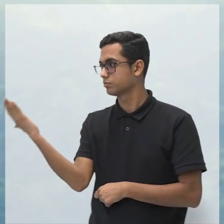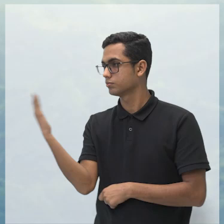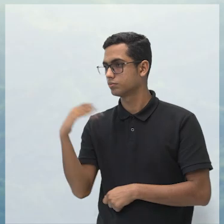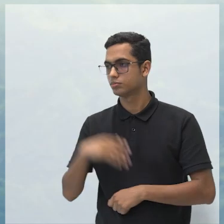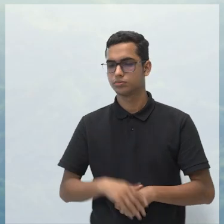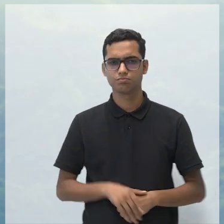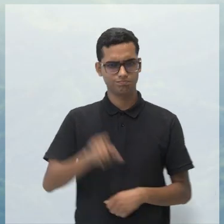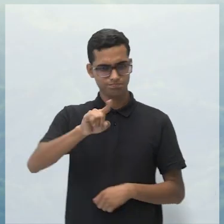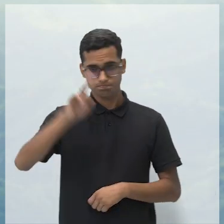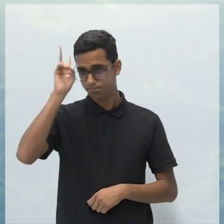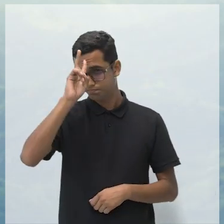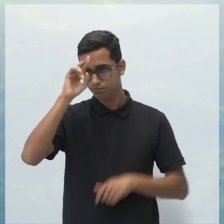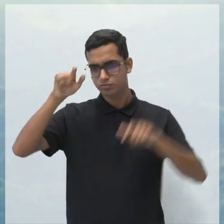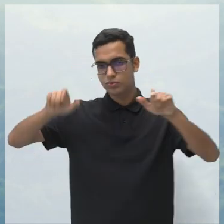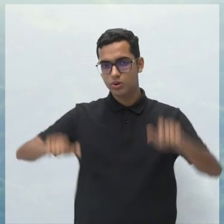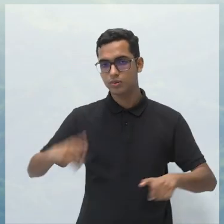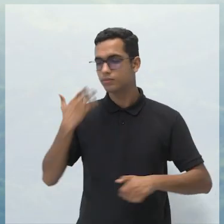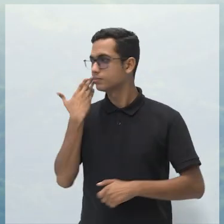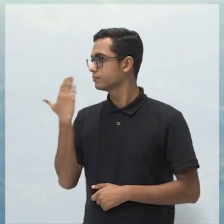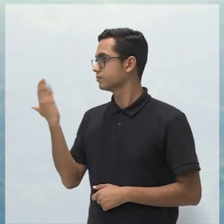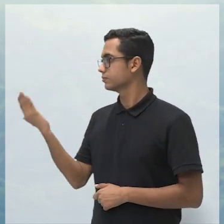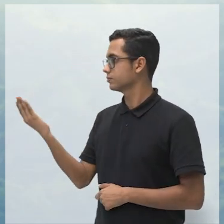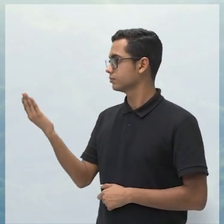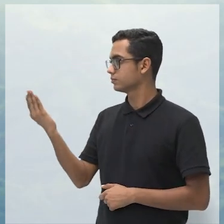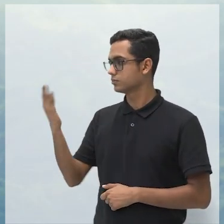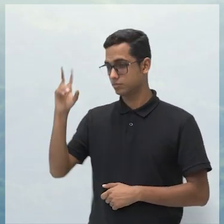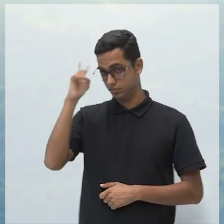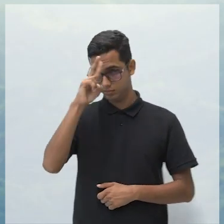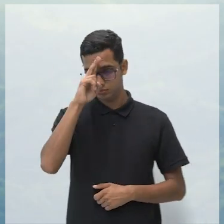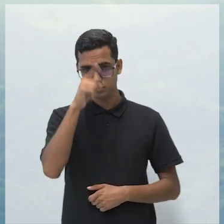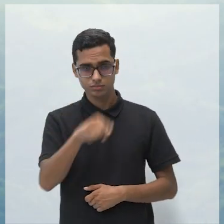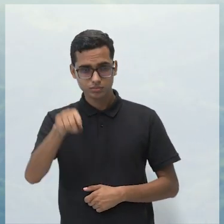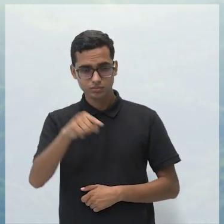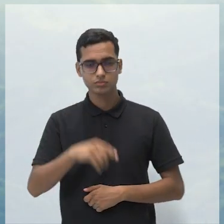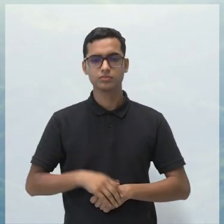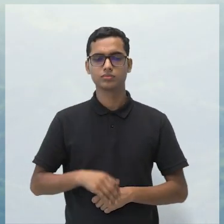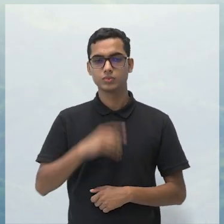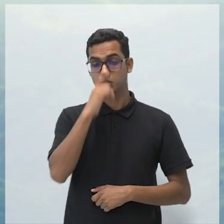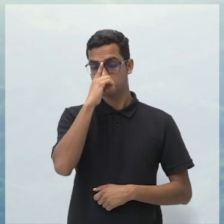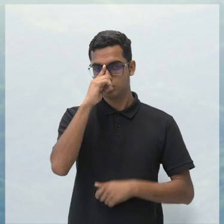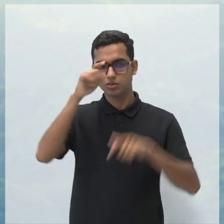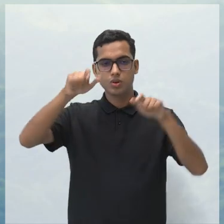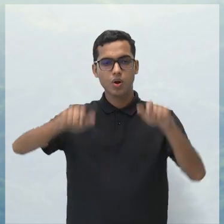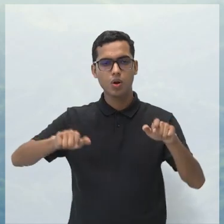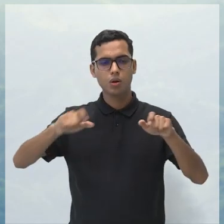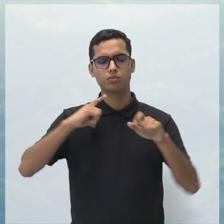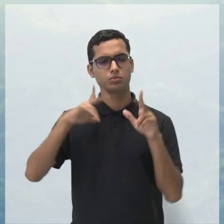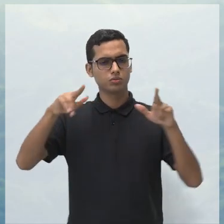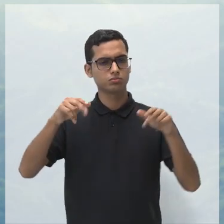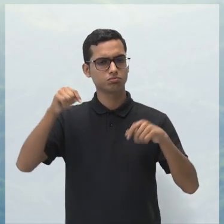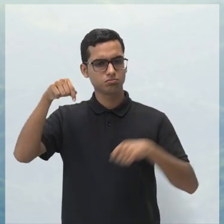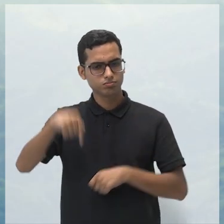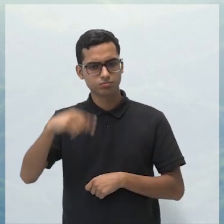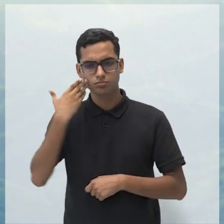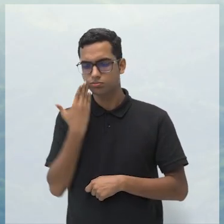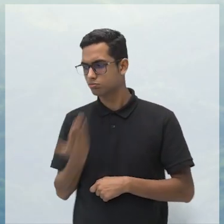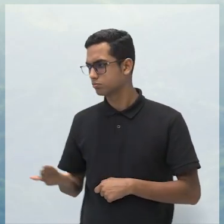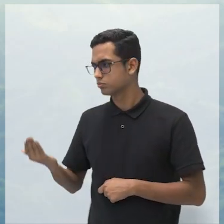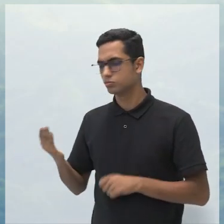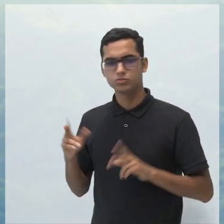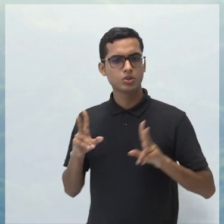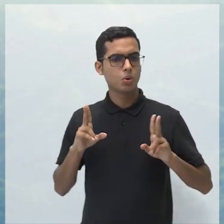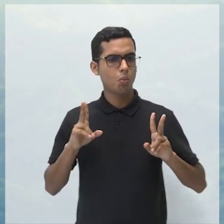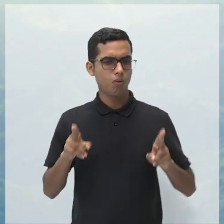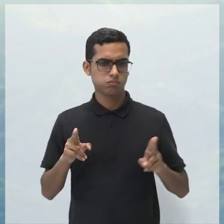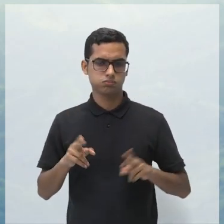Vocês recordam deste ambiente? O local onde acontece o salto é um local mais ou menos como esse, com todo o equipamento, toda a